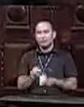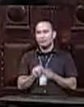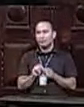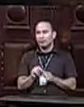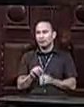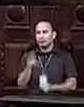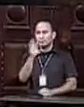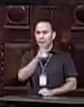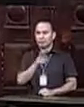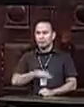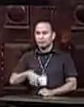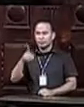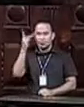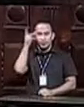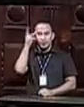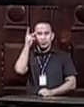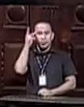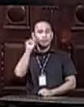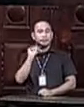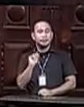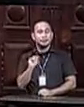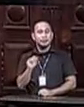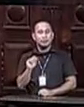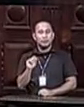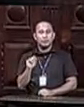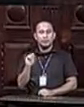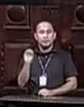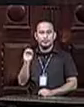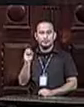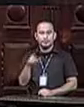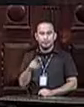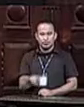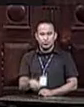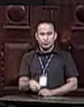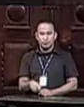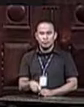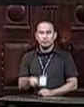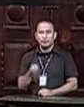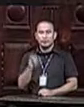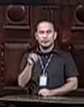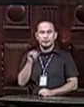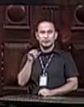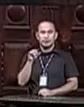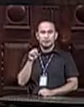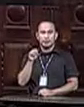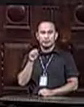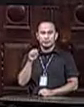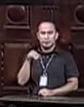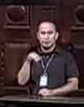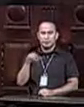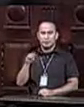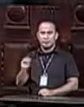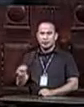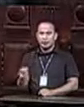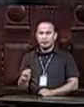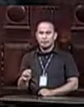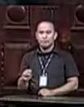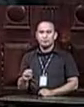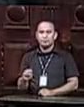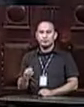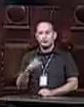Paulo, que zerou o ICMS do setor têxtil